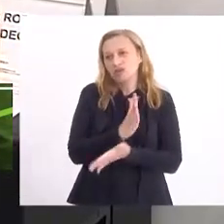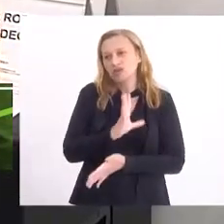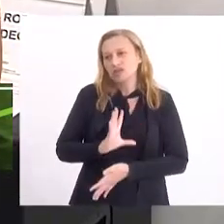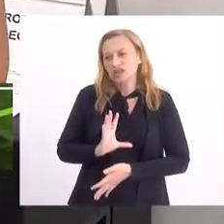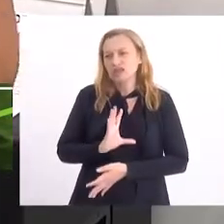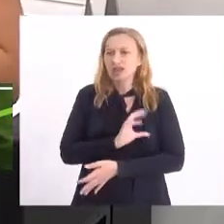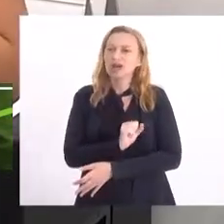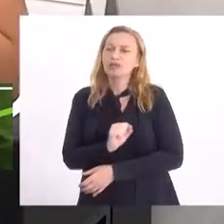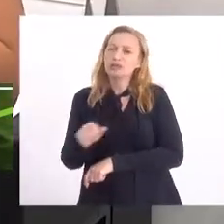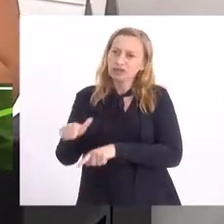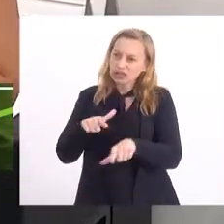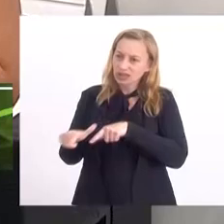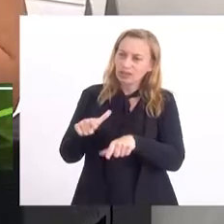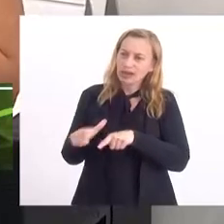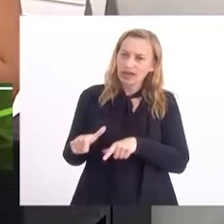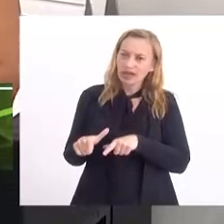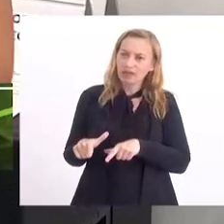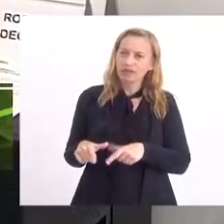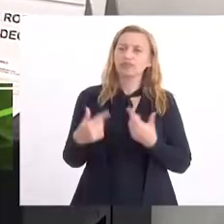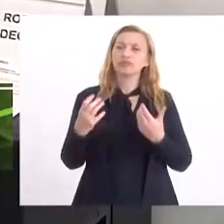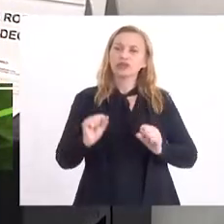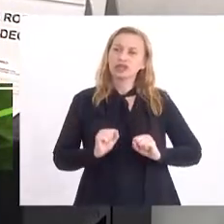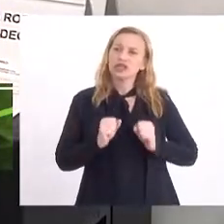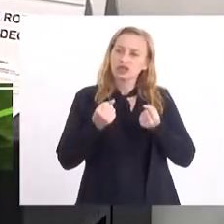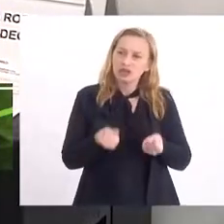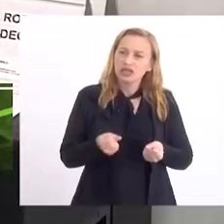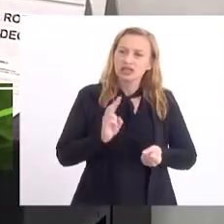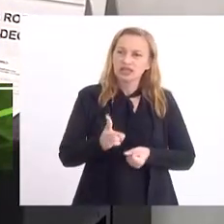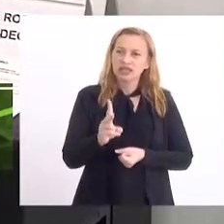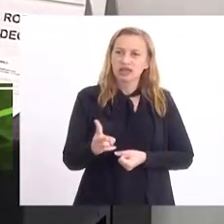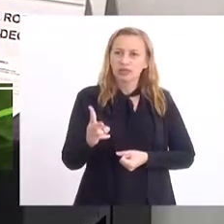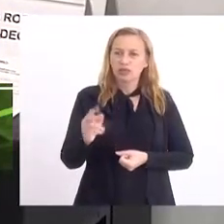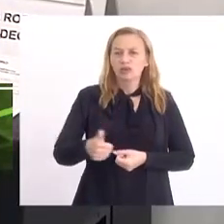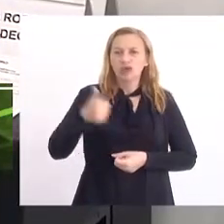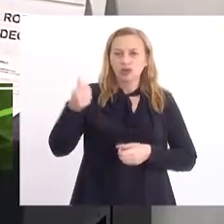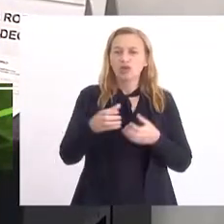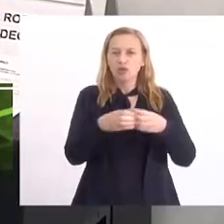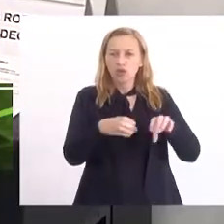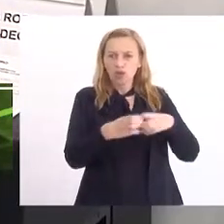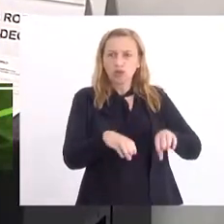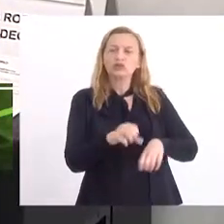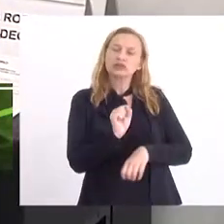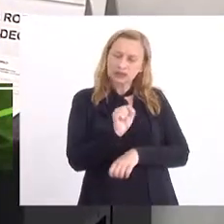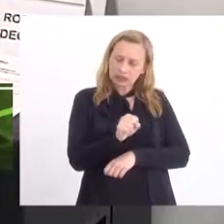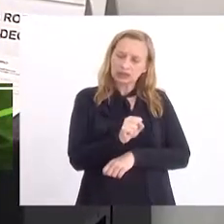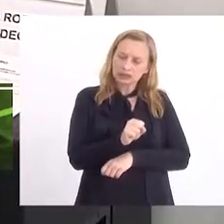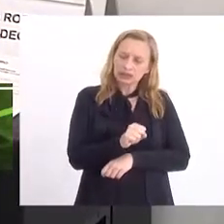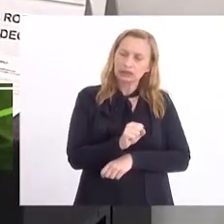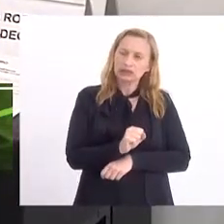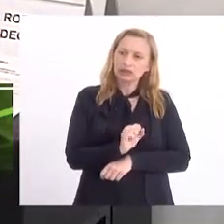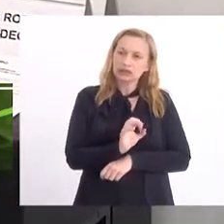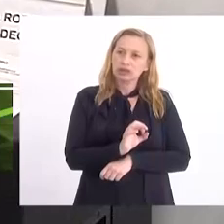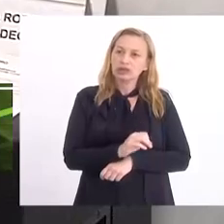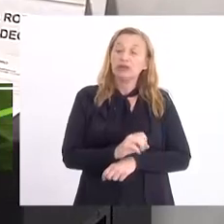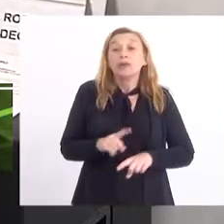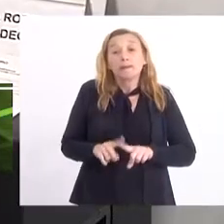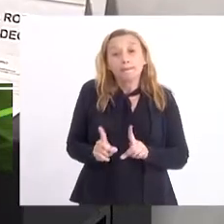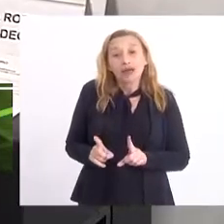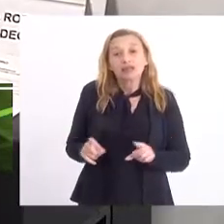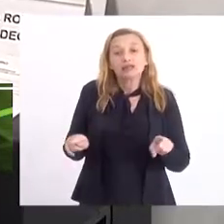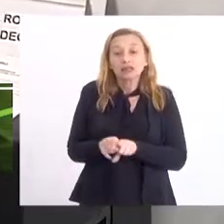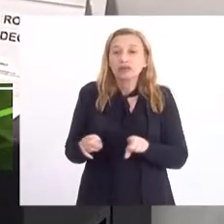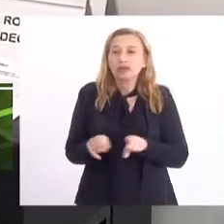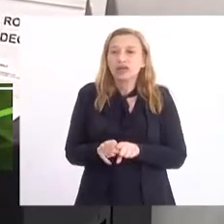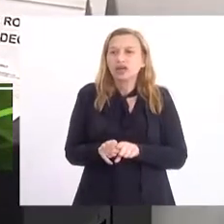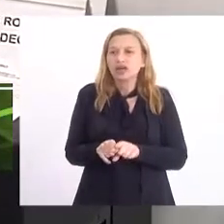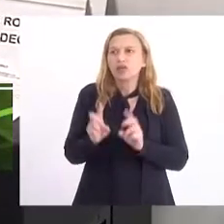trabalhar. Então, acho que a gente tem que buscar sempre o ideal, que é o concurso, é o que é o legítimo. Mas a gente tem